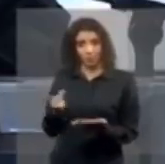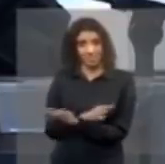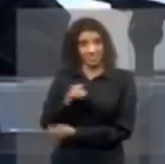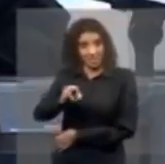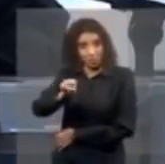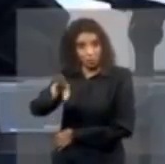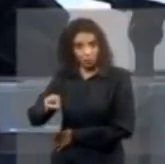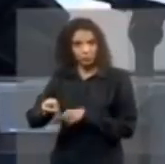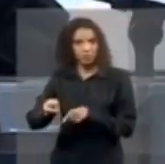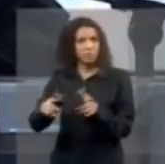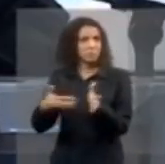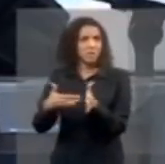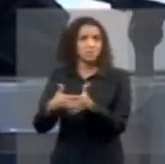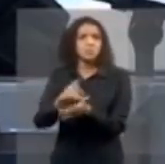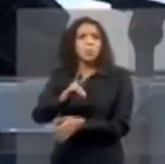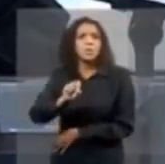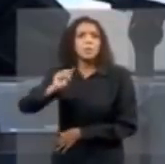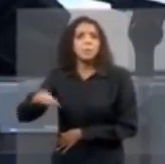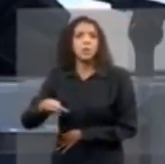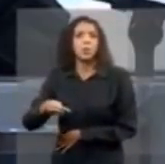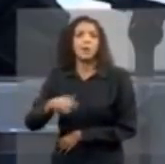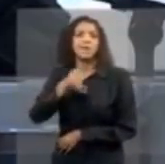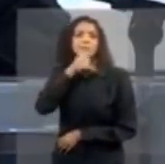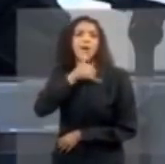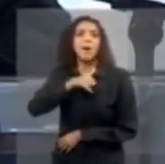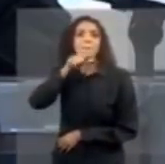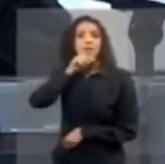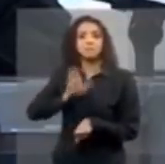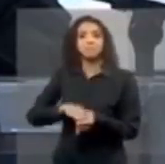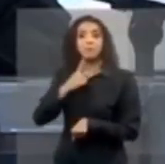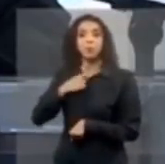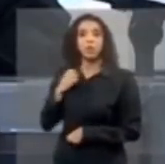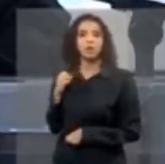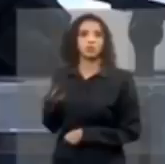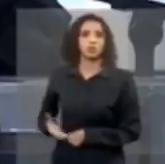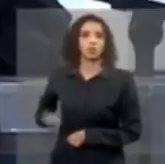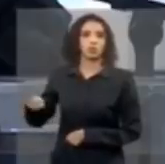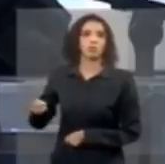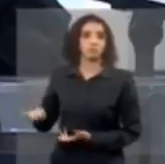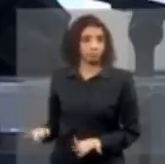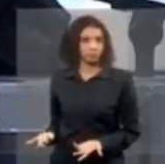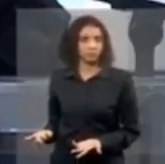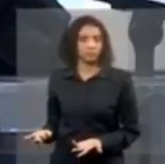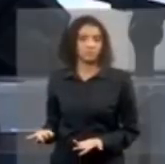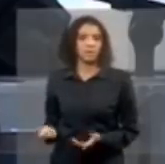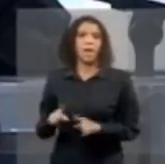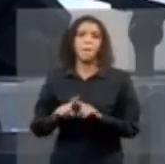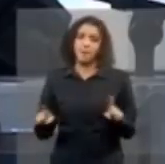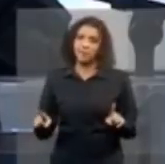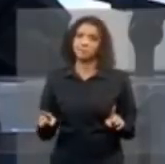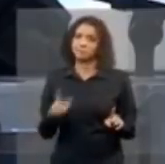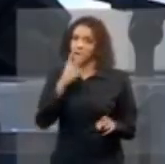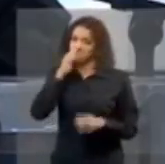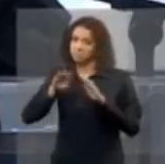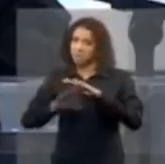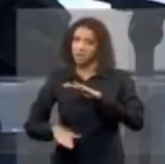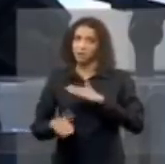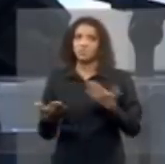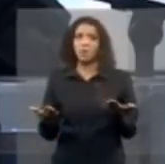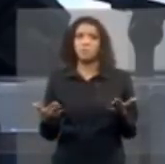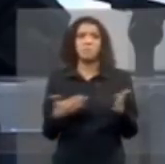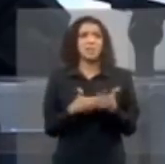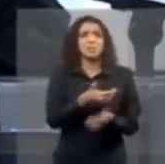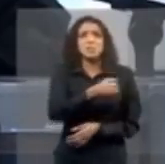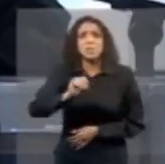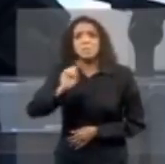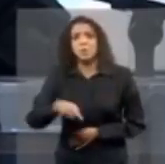SUS, no máximo 50 mil são abortos provocados, provavelmente bem menos. Então, no máximo, há 100 mil